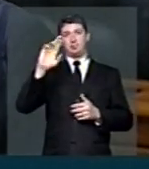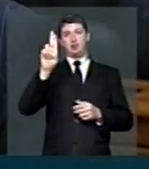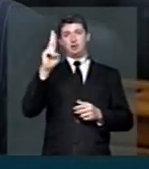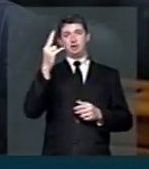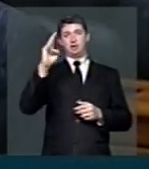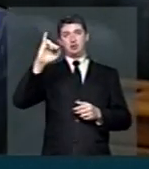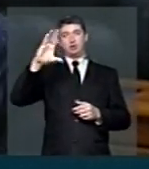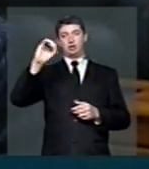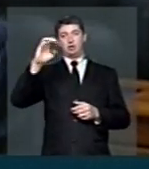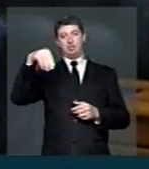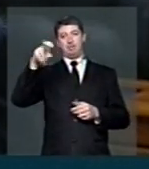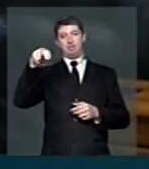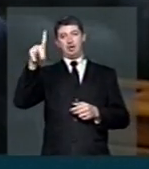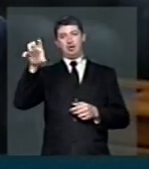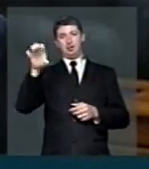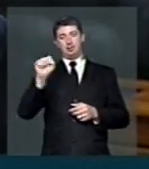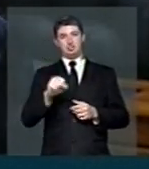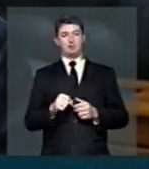Mendes, passando